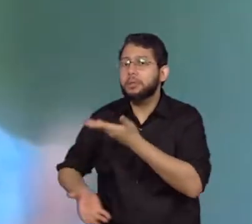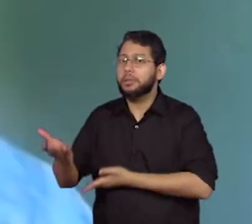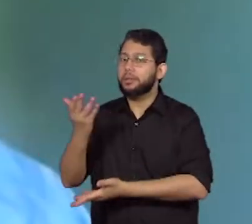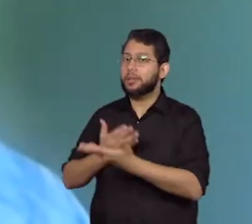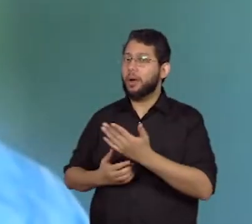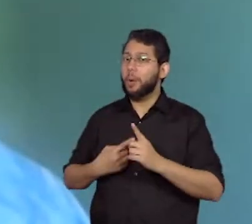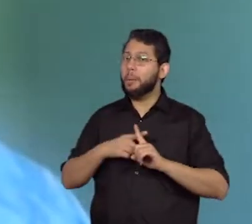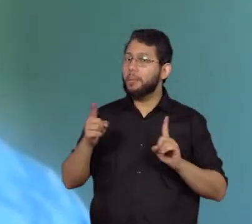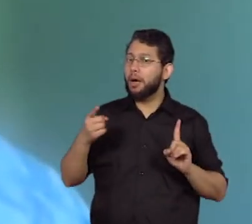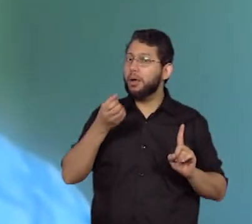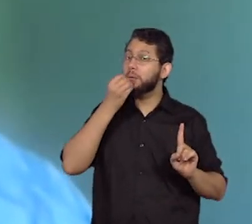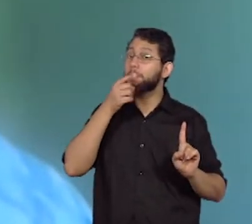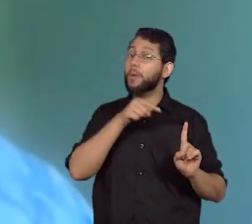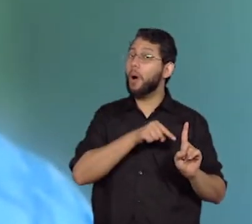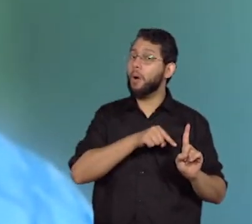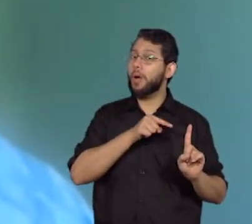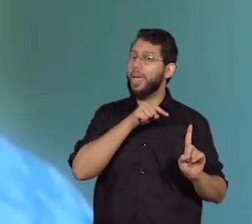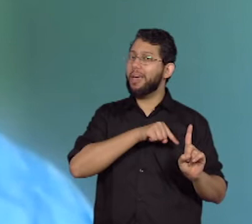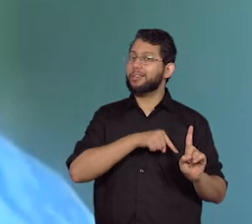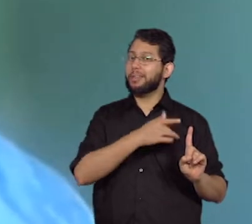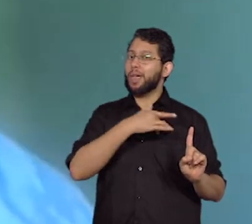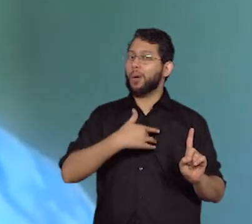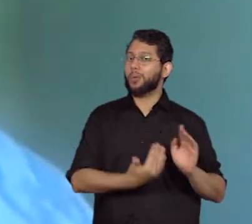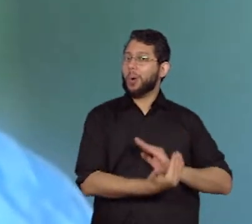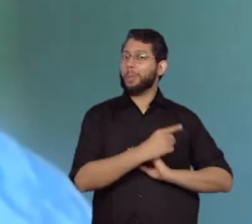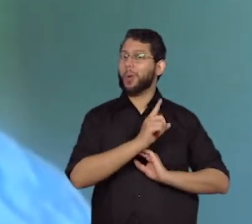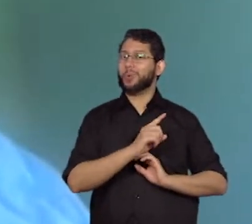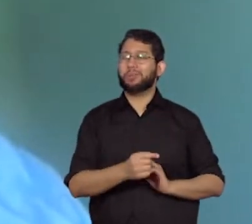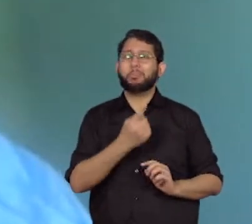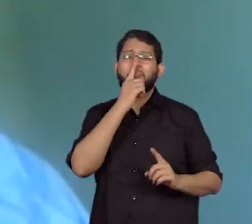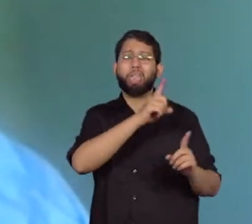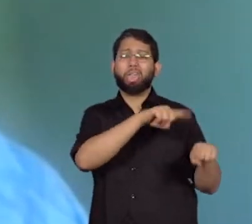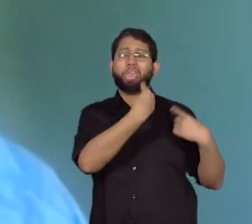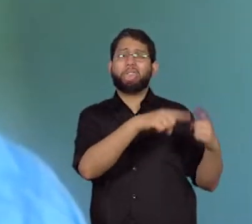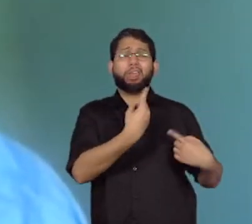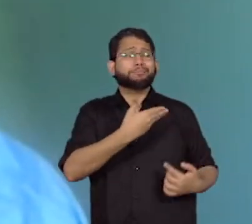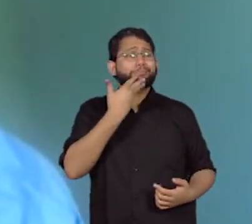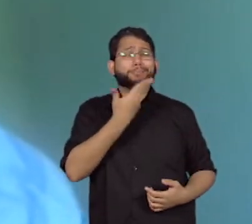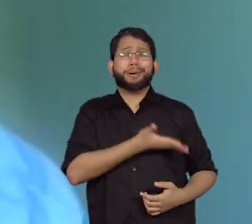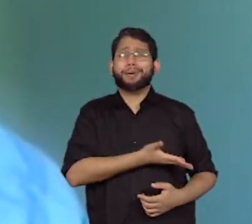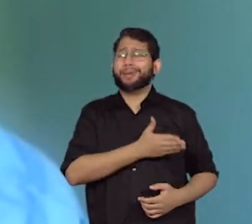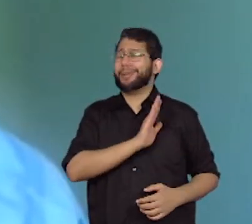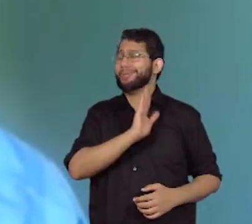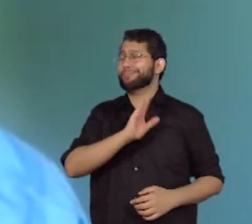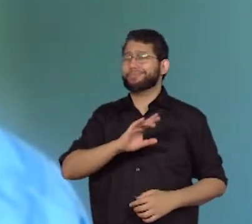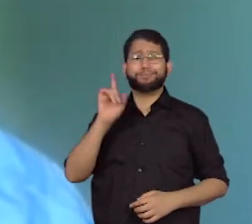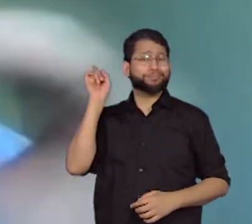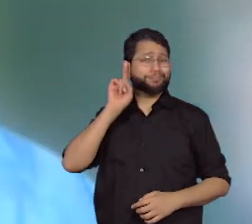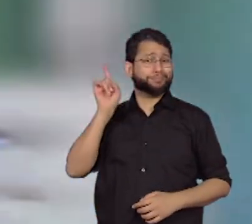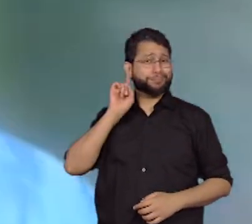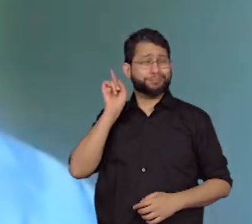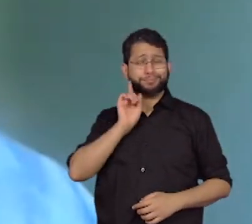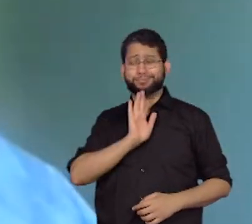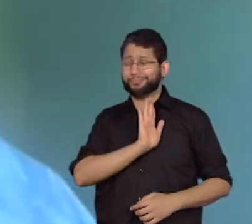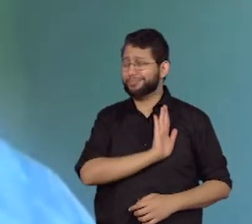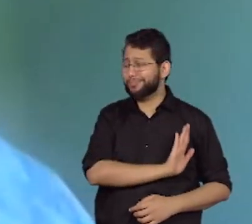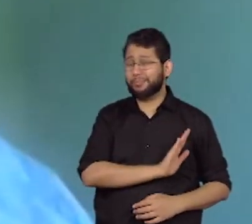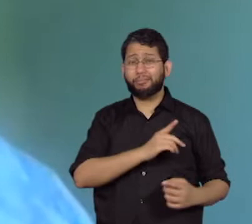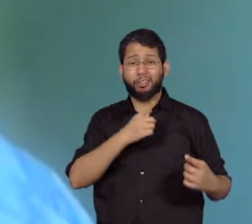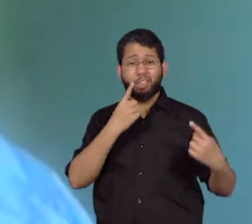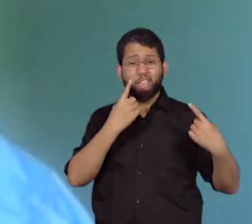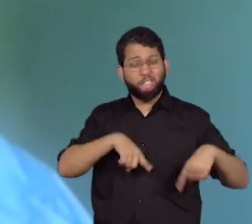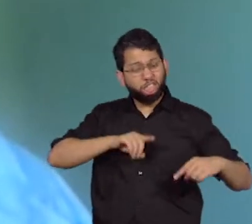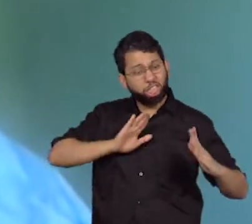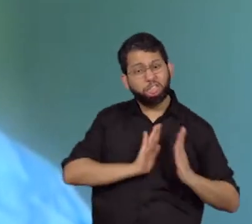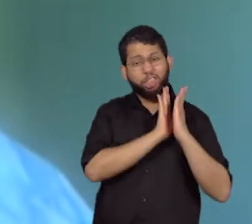o debate sadio e tem o ataque gratuito. O ataque gratuito não adianta entrar, não adianta confrontar,